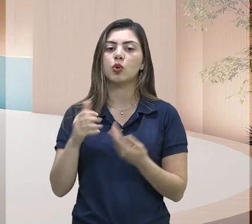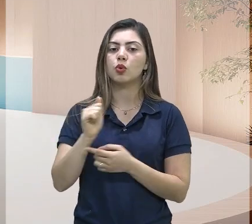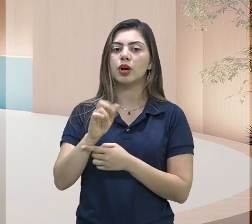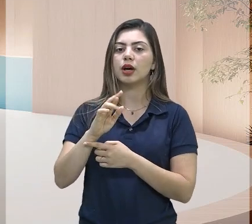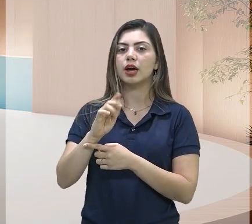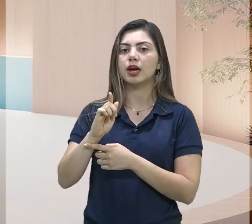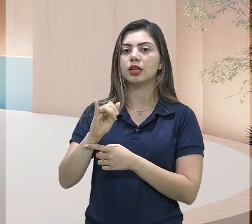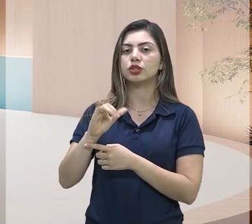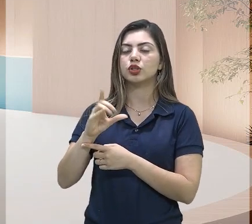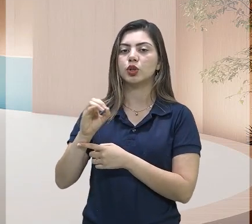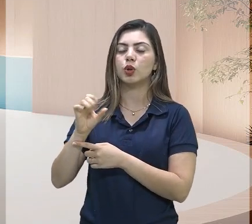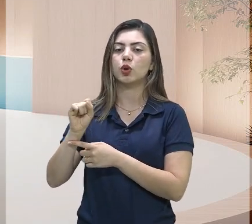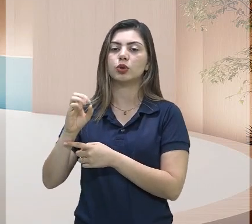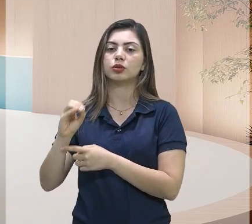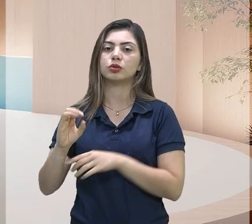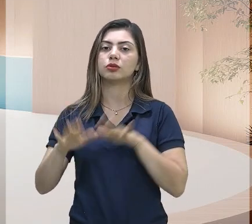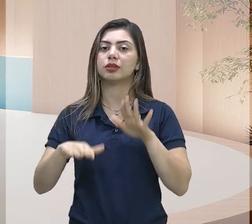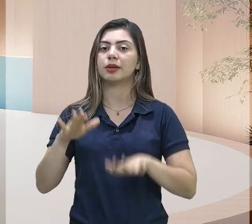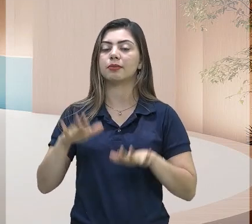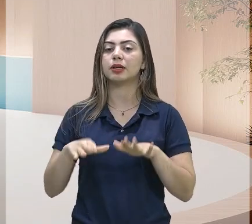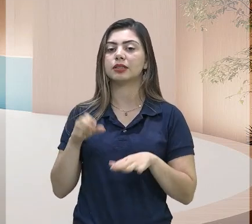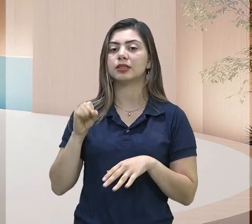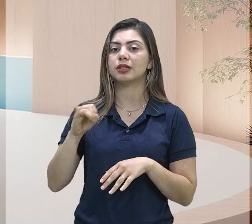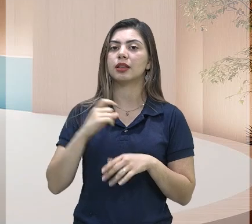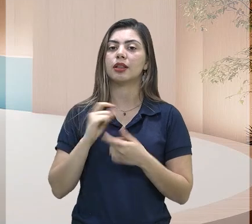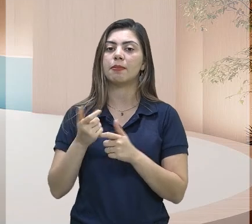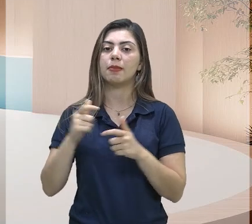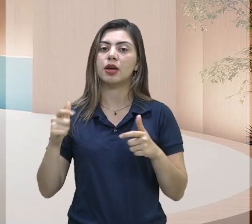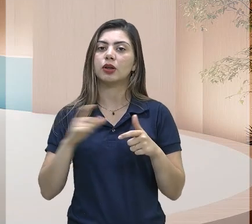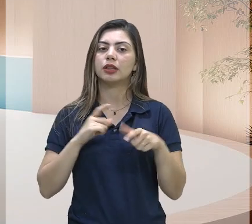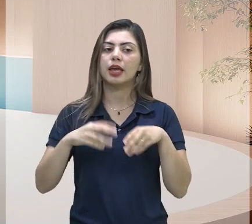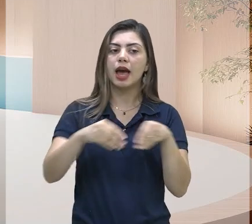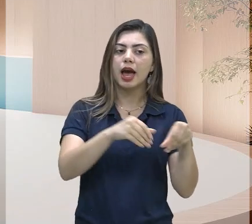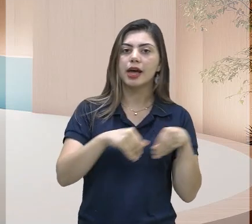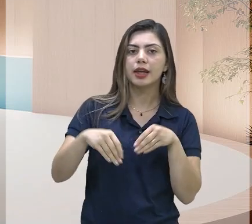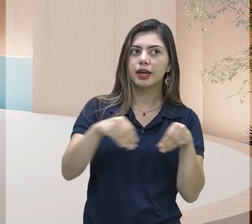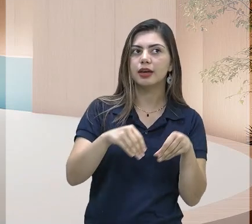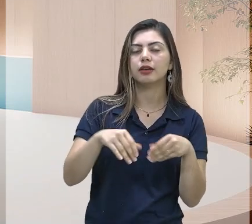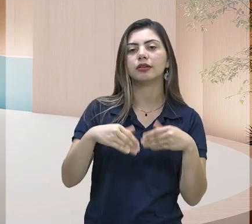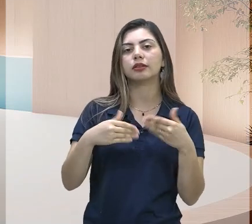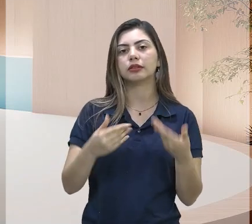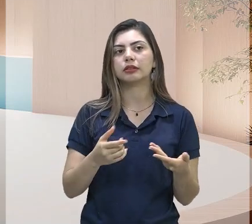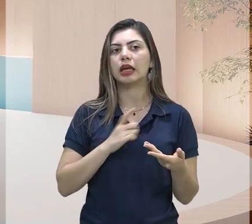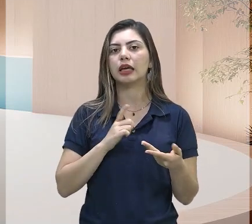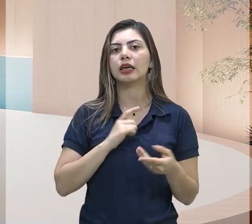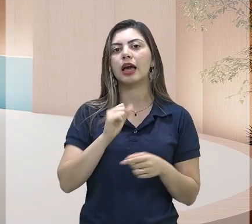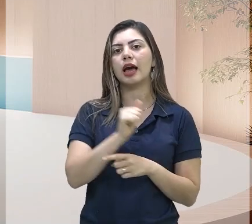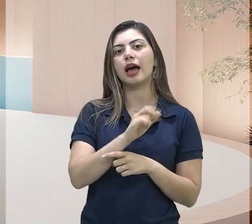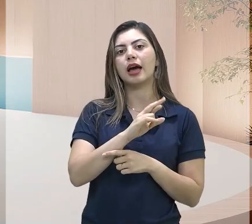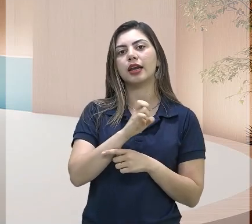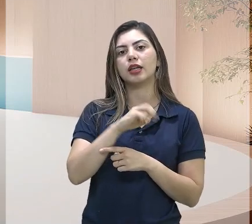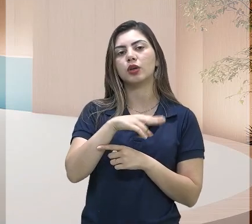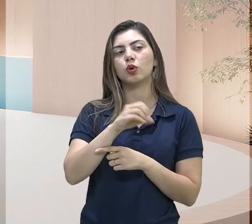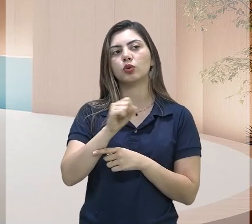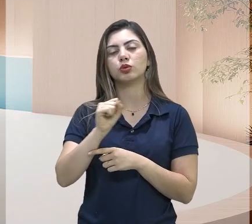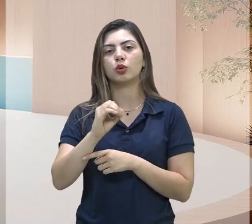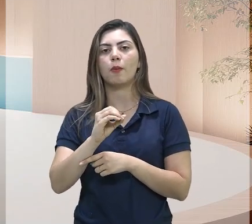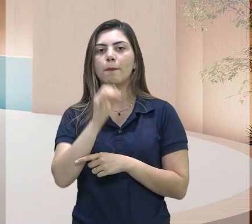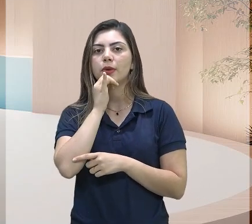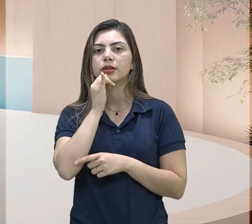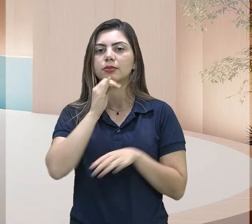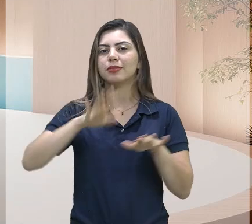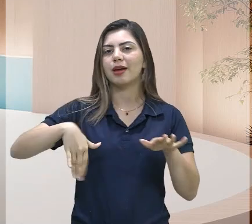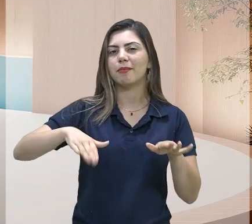argiloso. Depende do que vai predominar. Se predominar areia, é um solo arenoso, como o solo areia da praia, por exemplo, né? Se